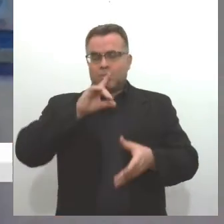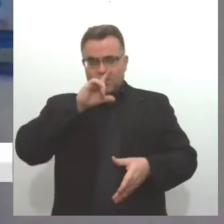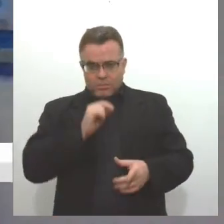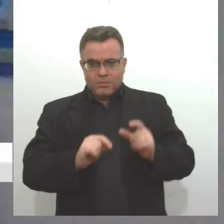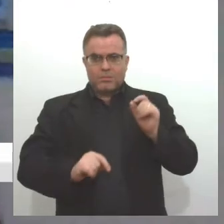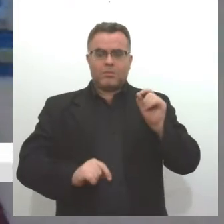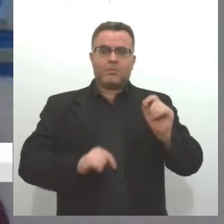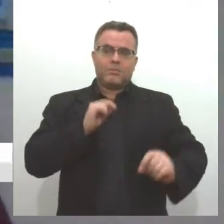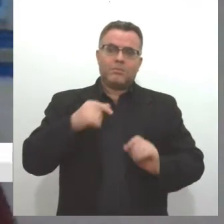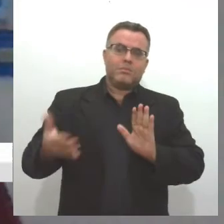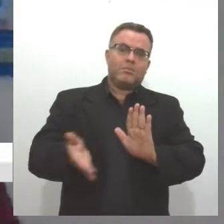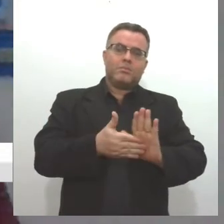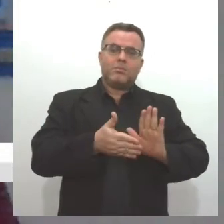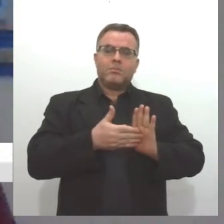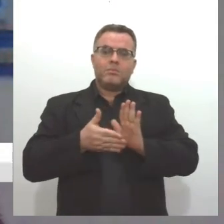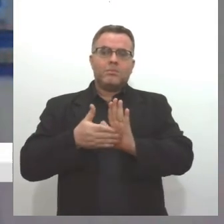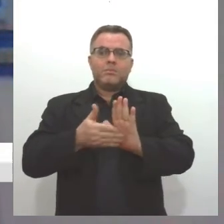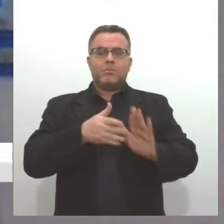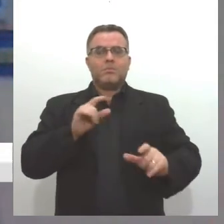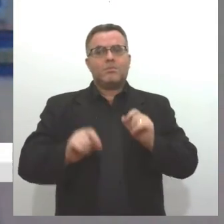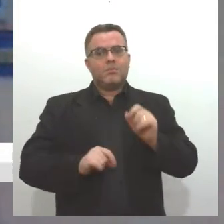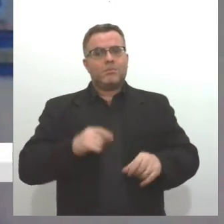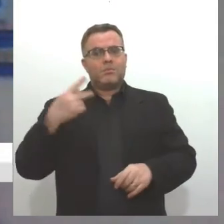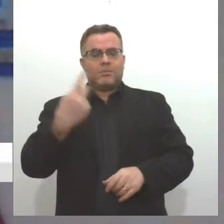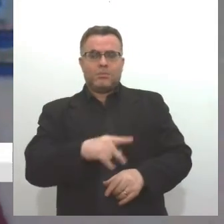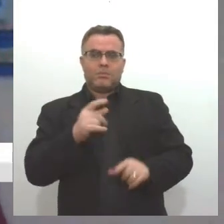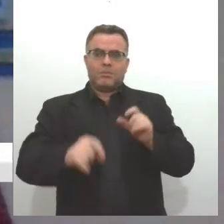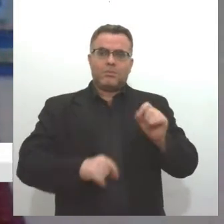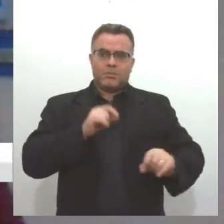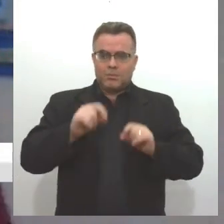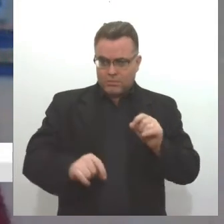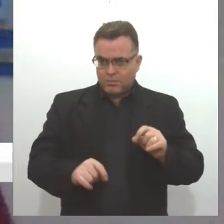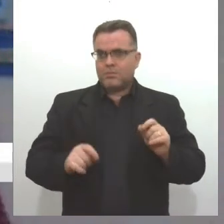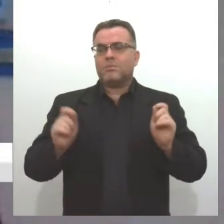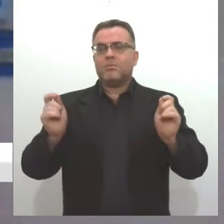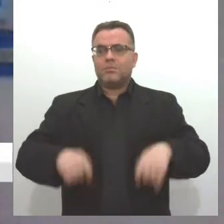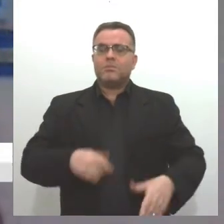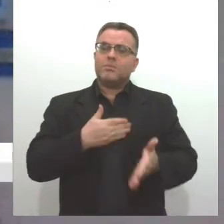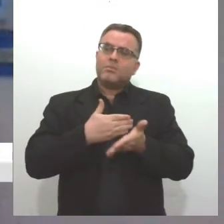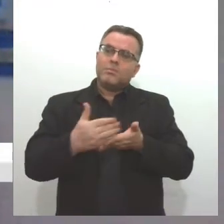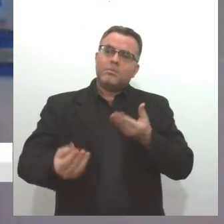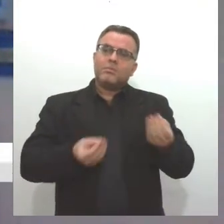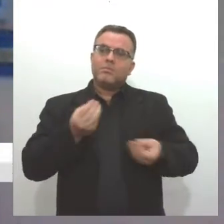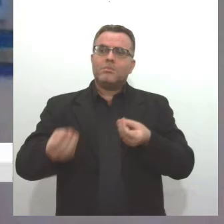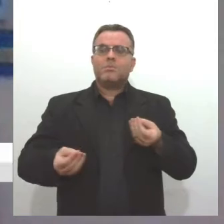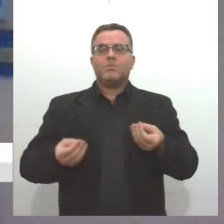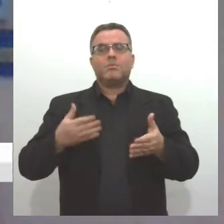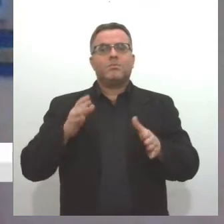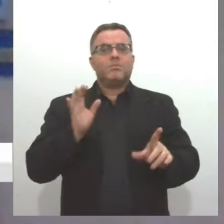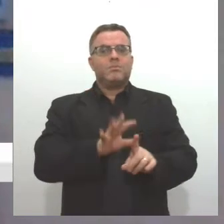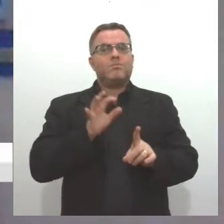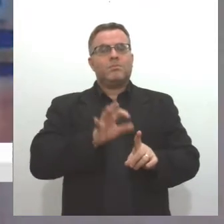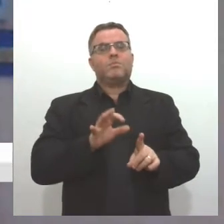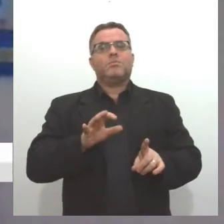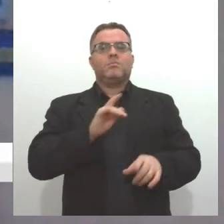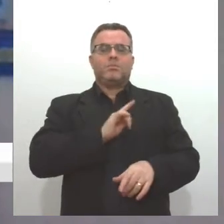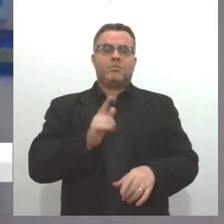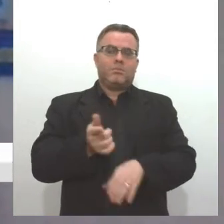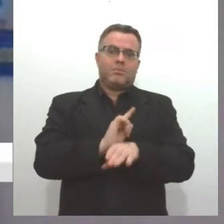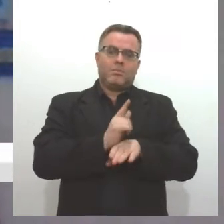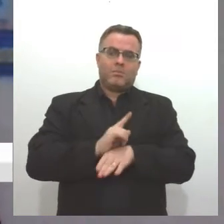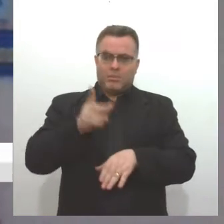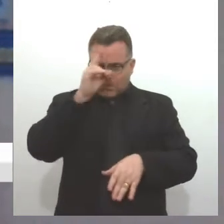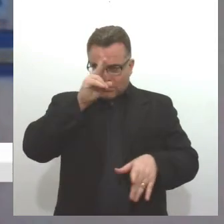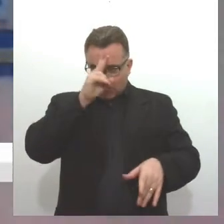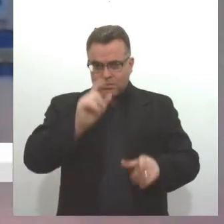as propostas do conselho estadual e tentem começar a fazer o papel de pressão dessa gestão, que tanto lembra da gente